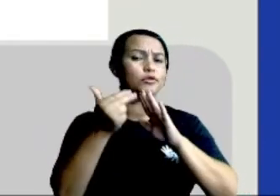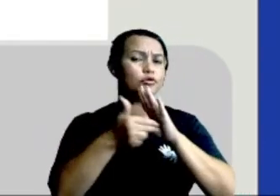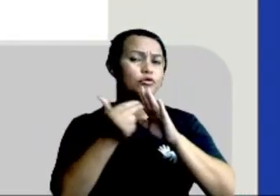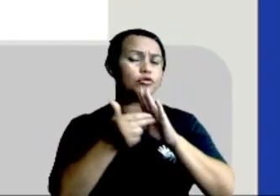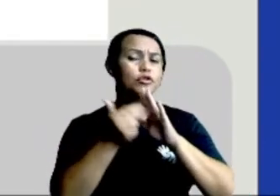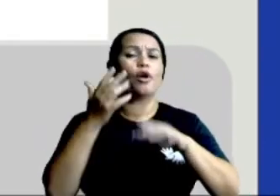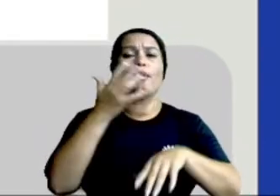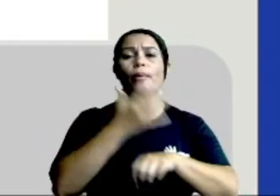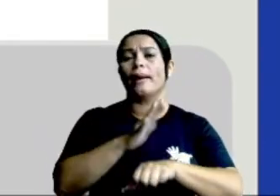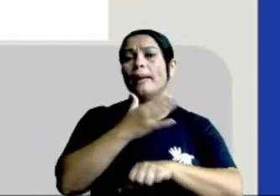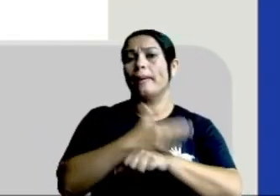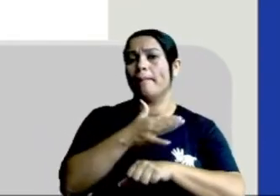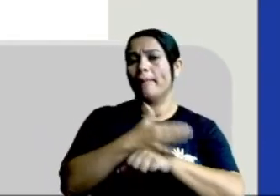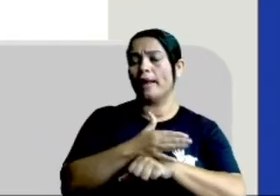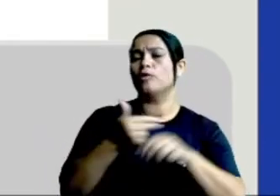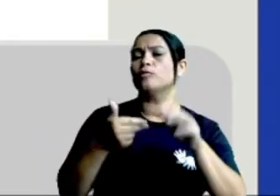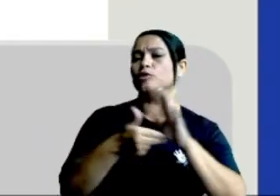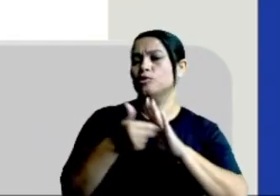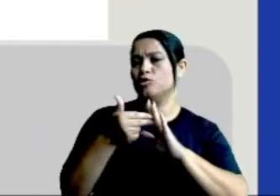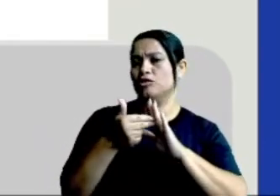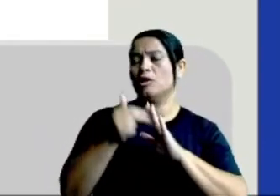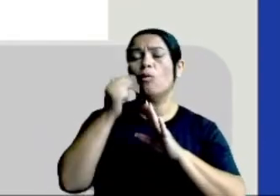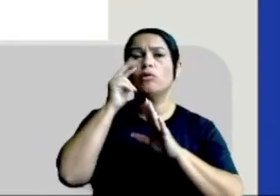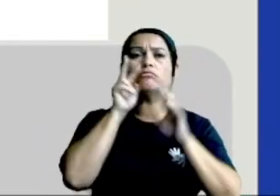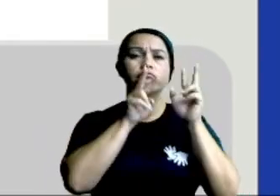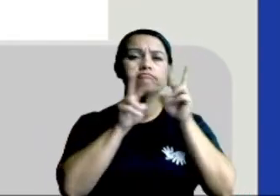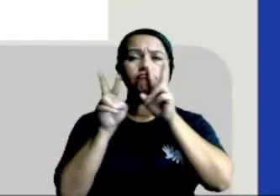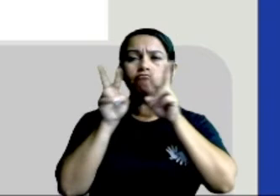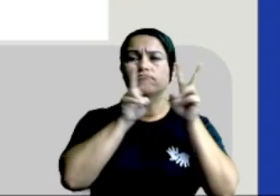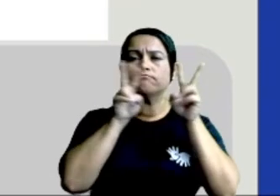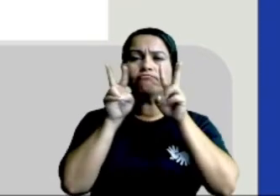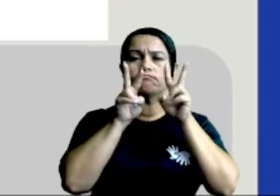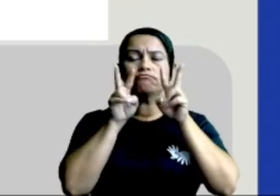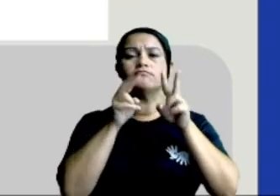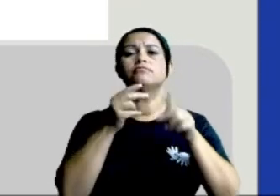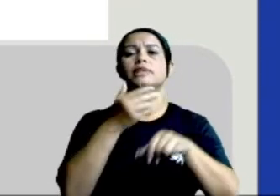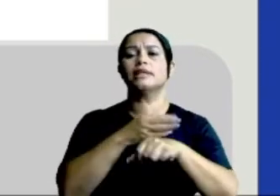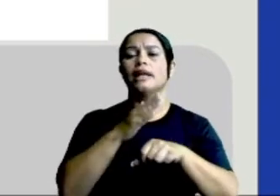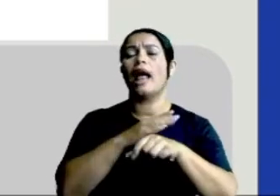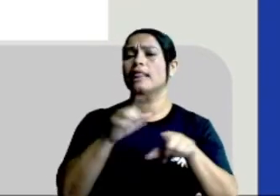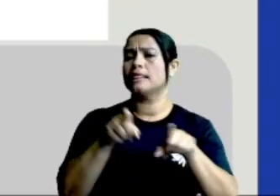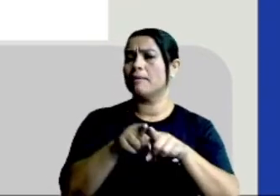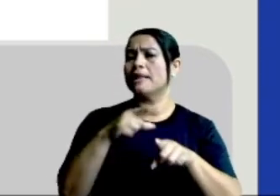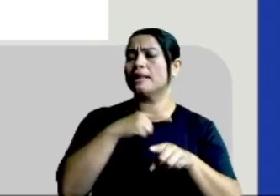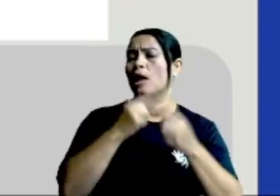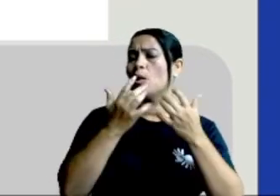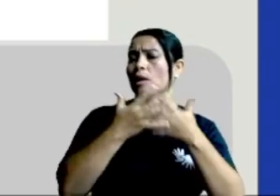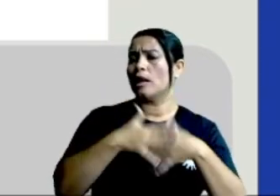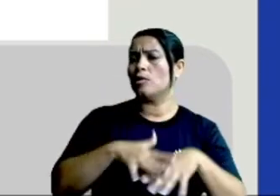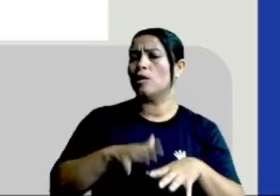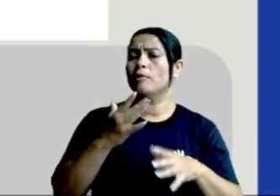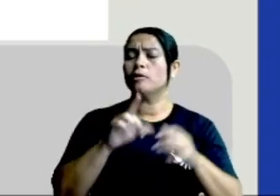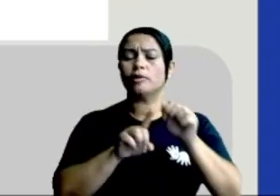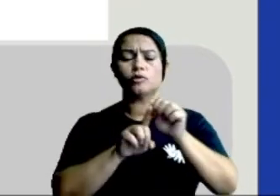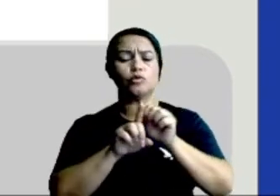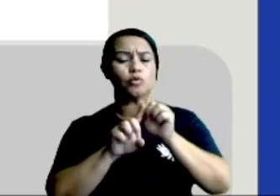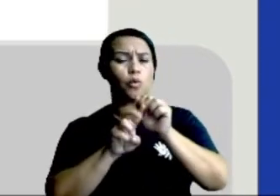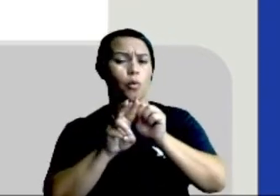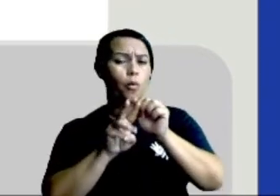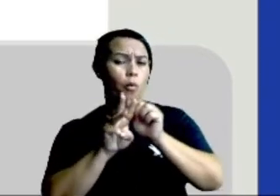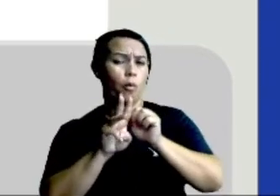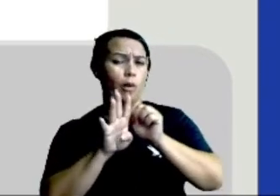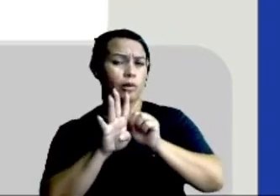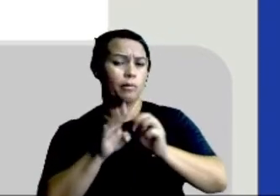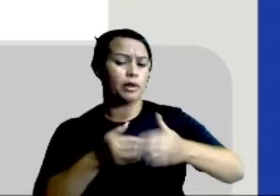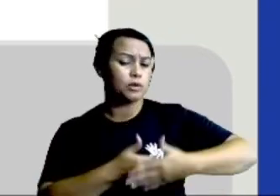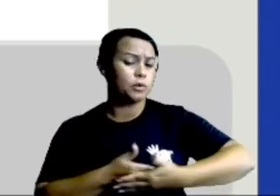pode fazer e por cirurgia. Existe um estrabismo natural até os 4 meses de idade no